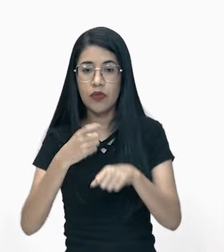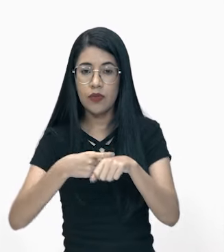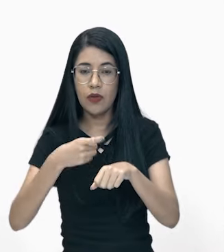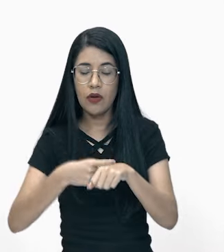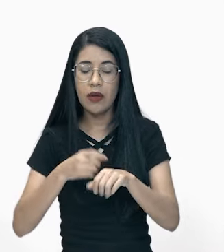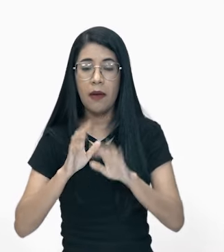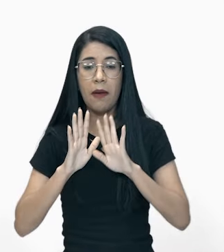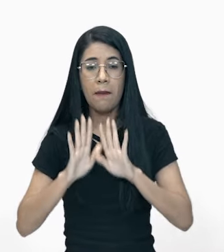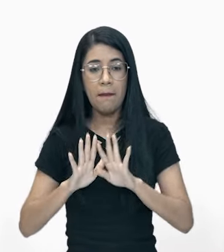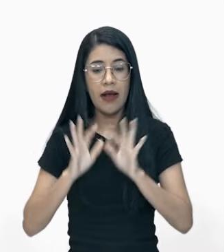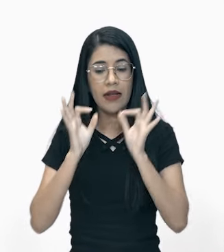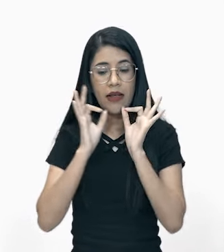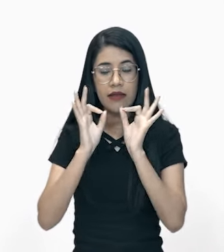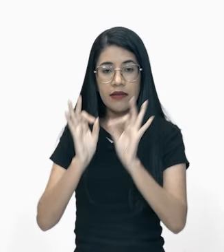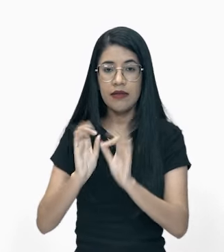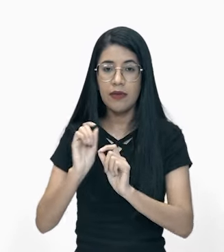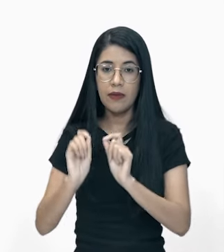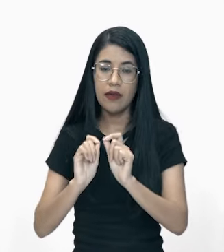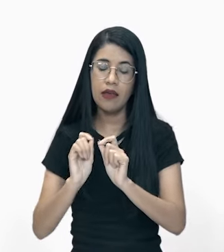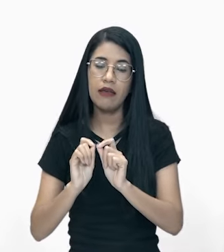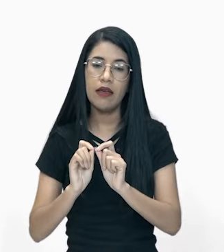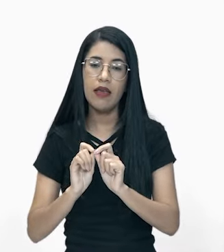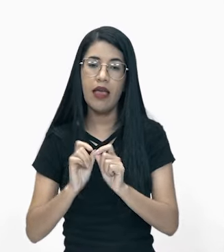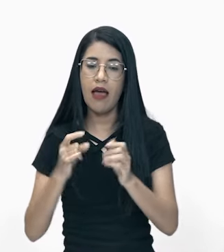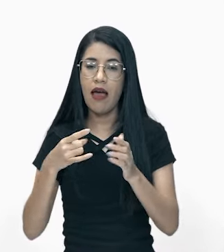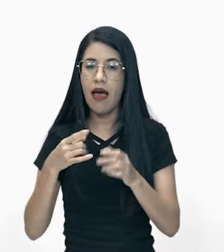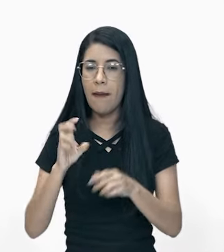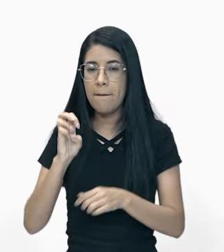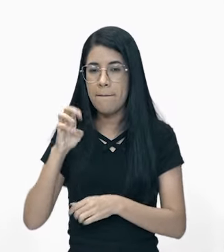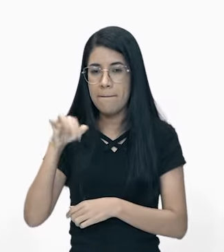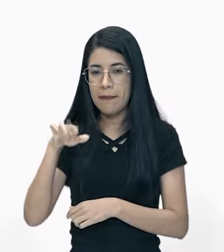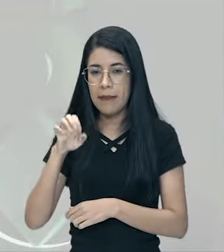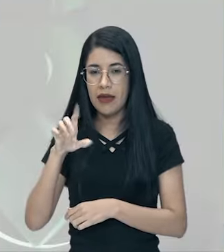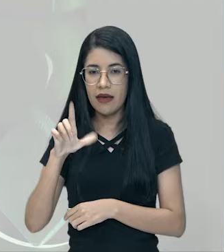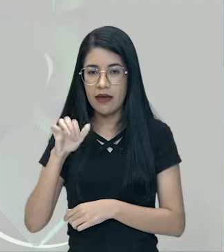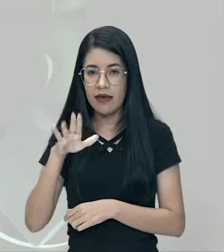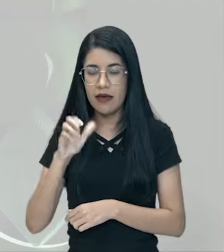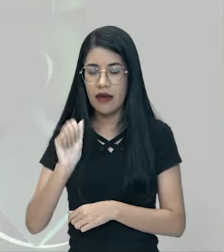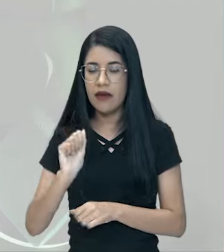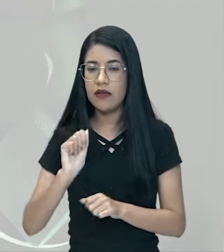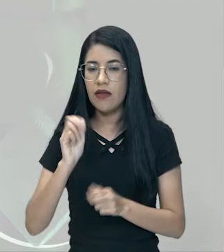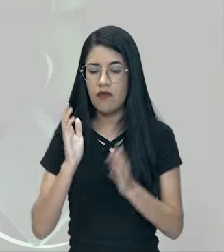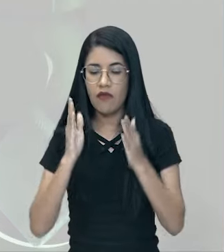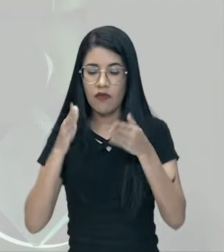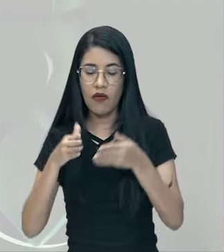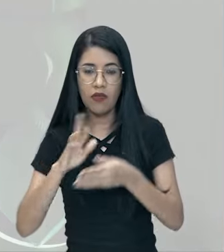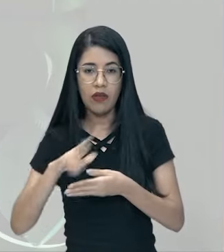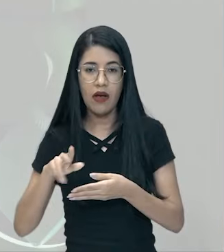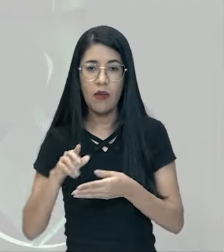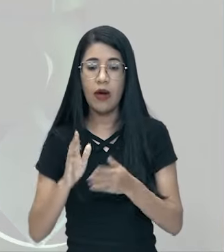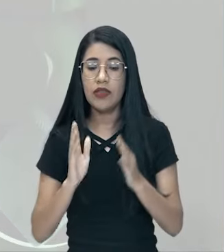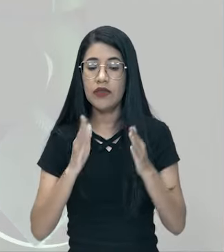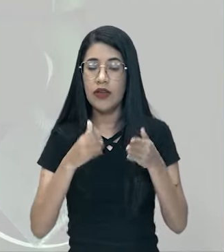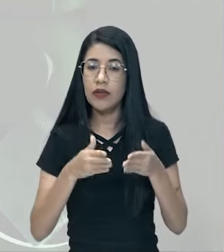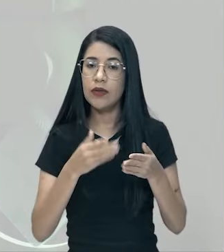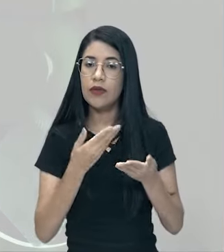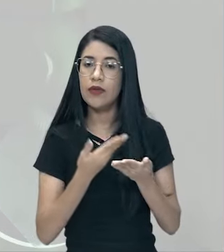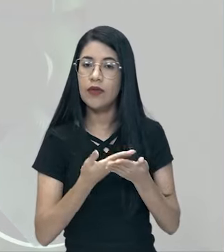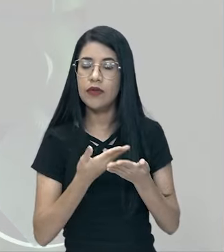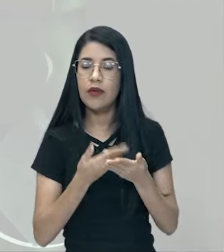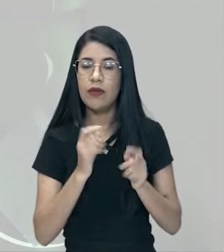nos atentar para as ondas mecânicas. Nós vamos estudar as